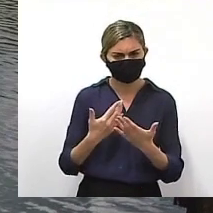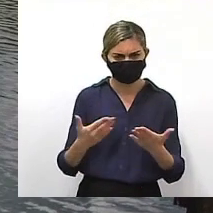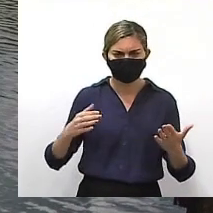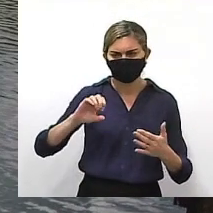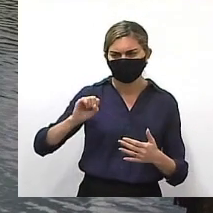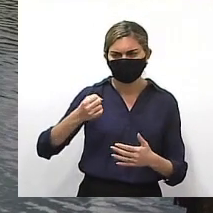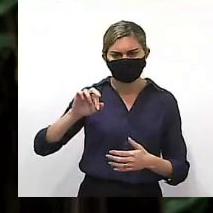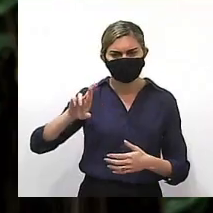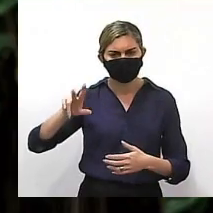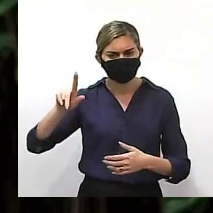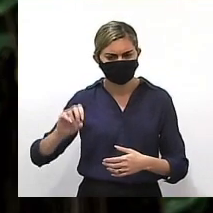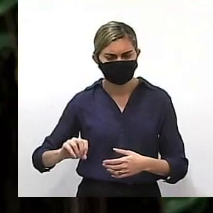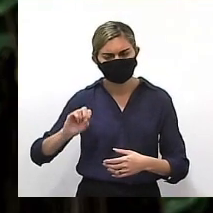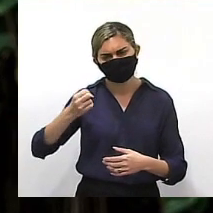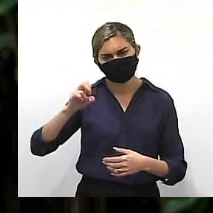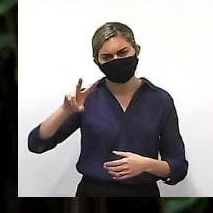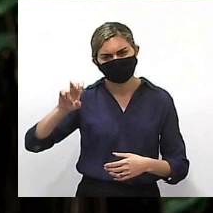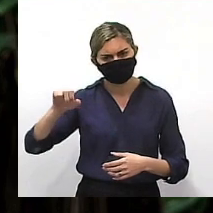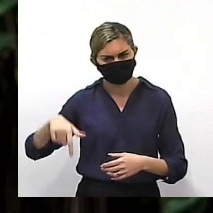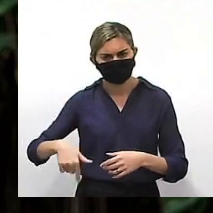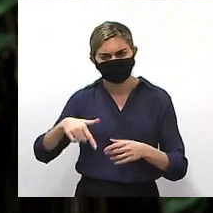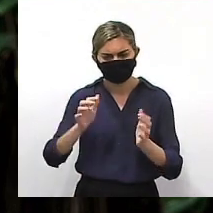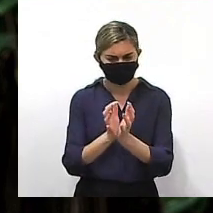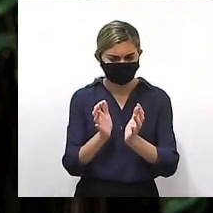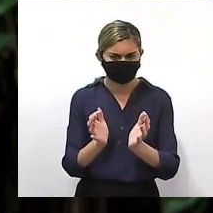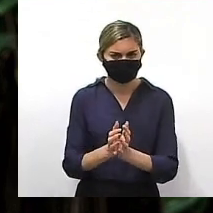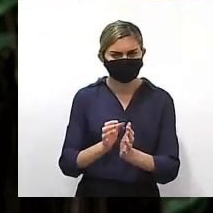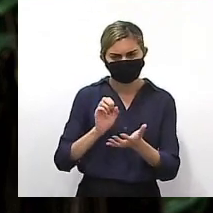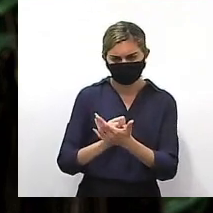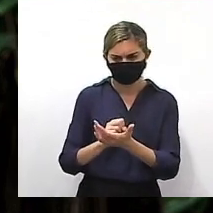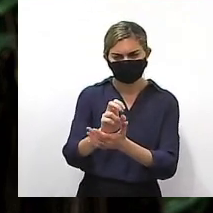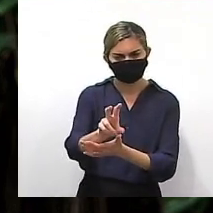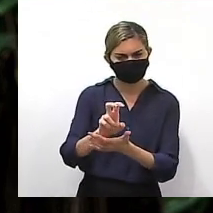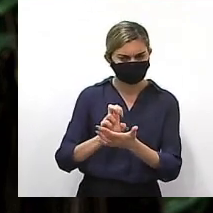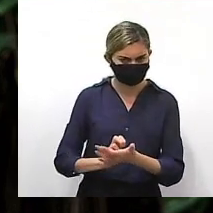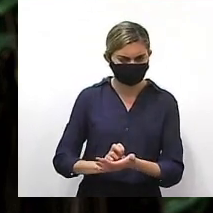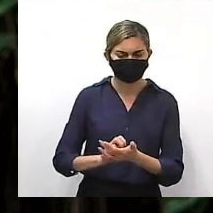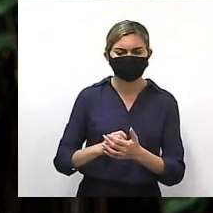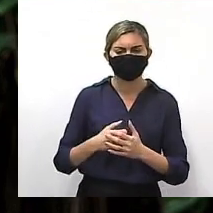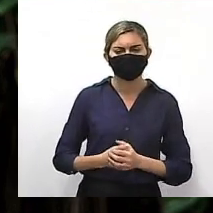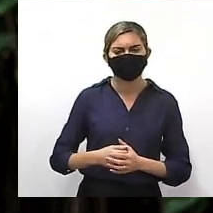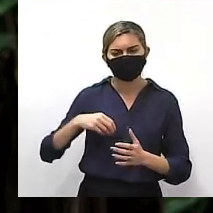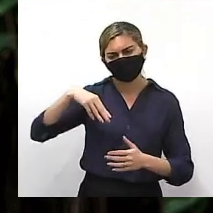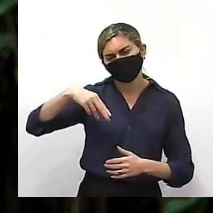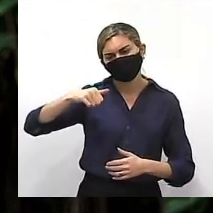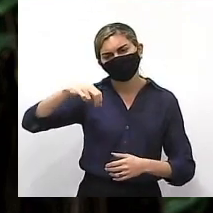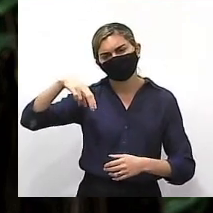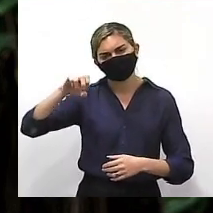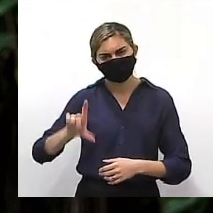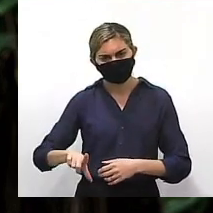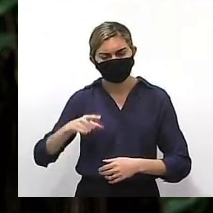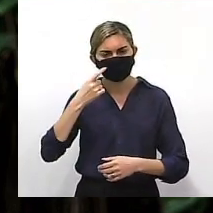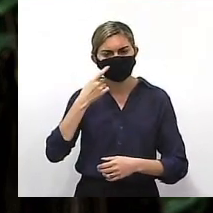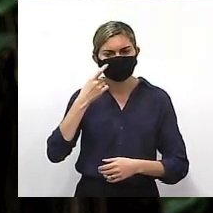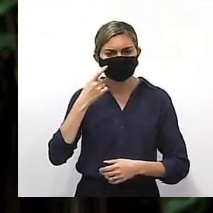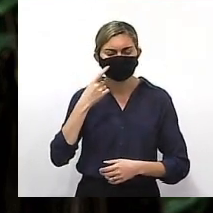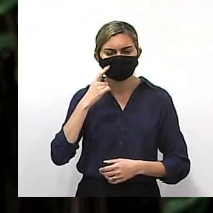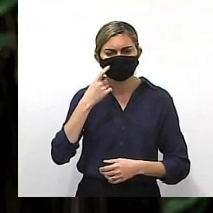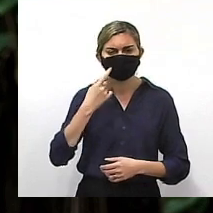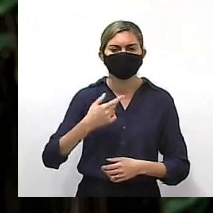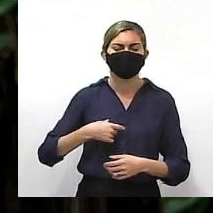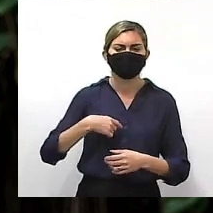Sérgio Severo, que é aqui da equipe do EducaPE. Manuel Vanderlei,